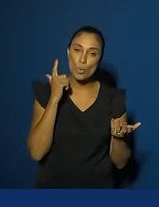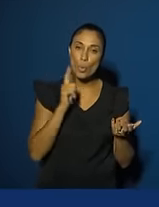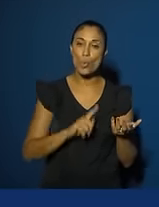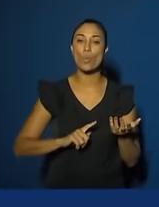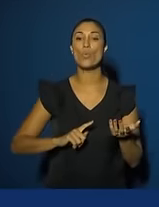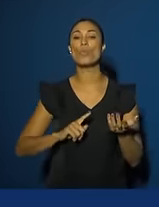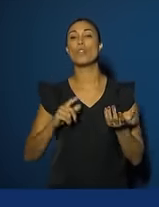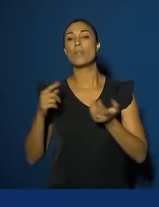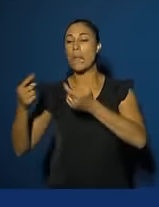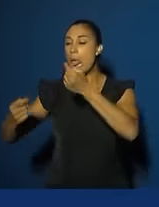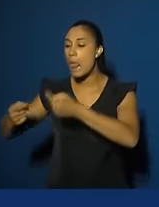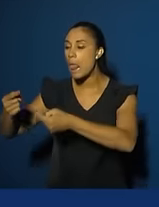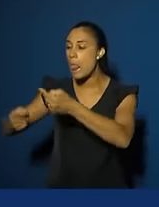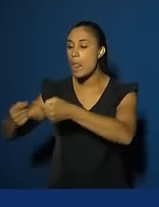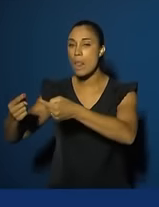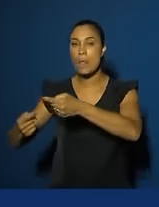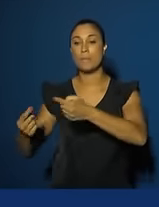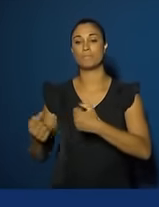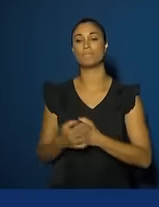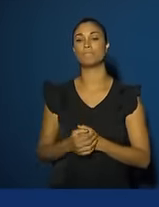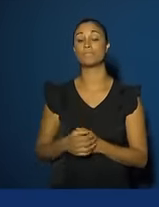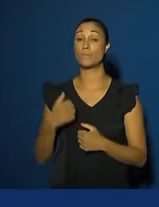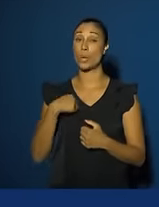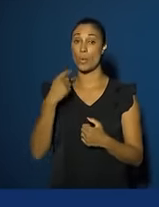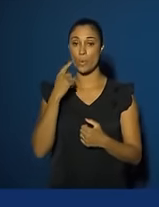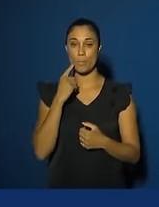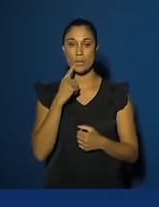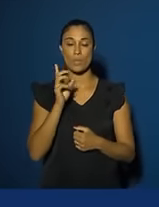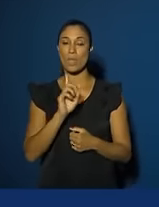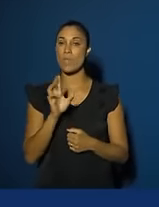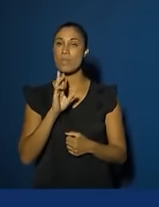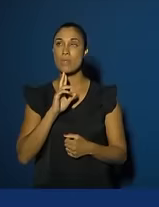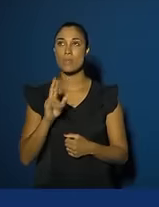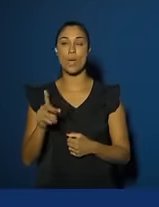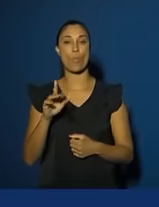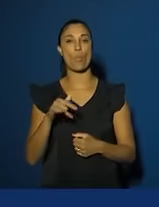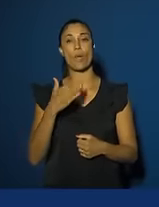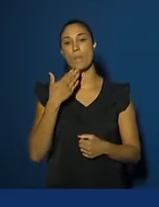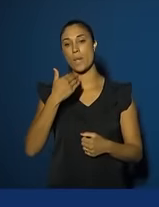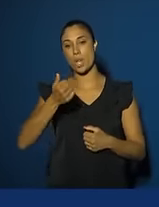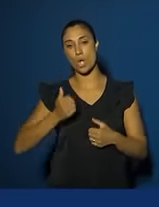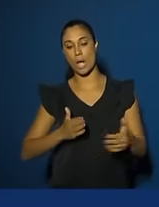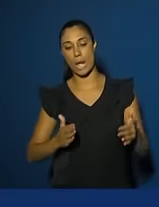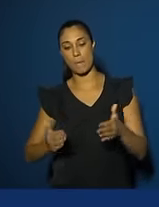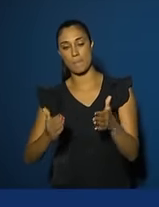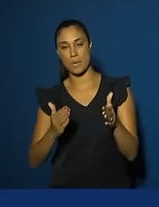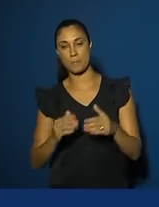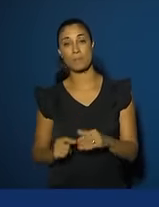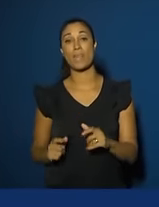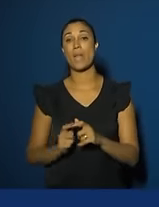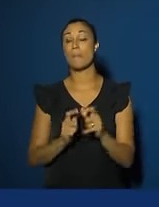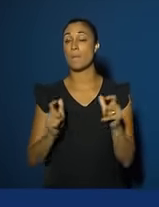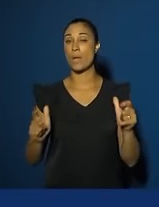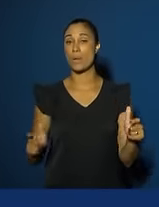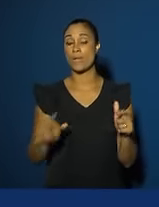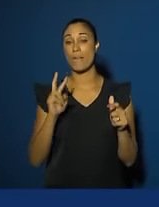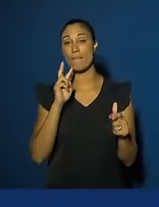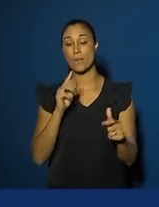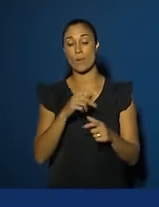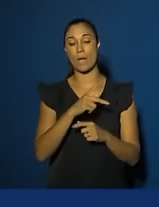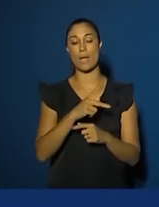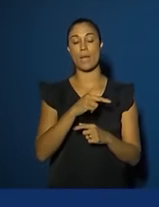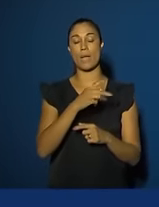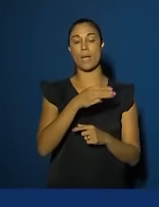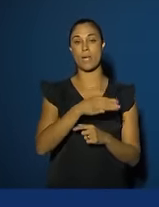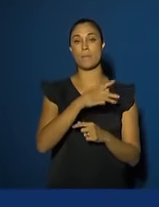nos desarmonizar eu penso que não é o melhor caminho muita gente viu a a a mp